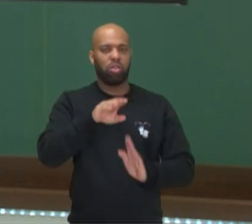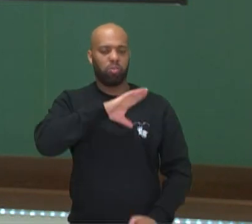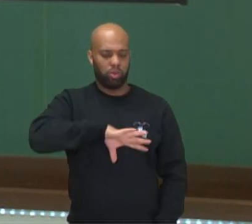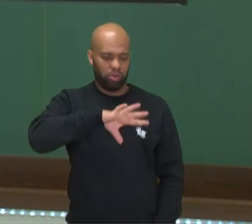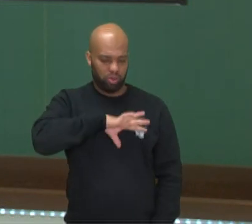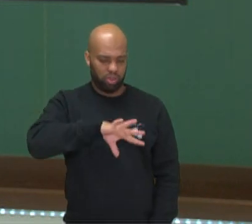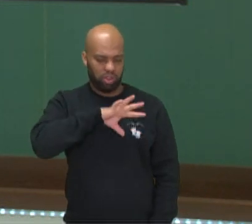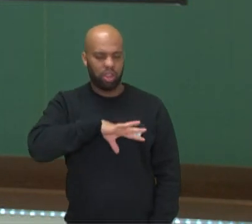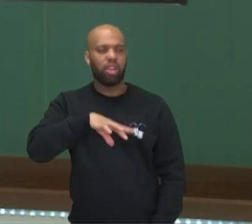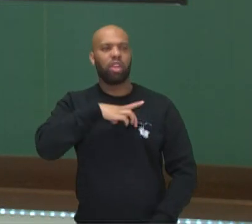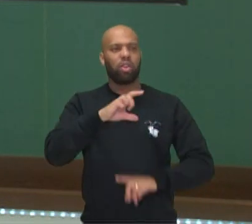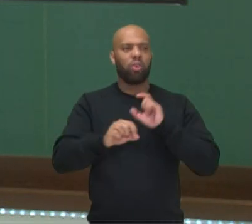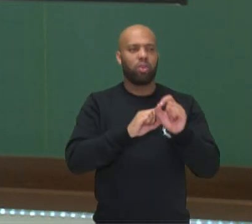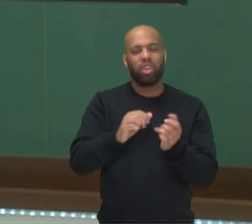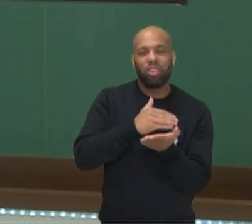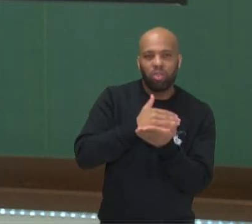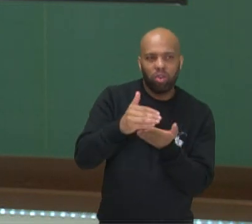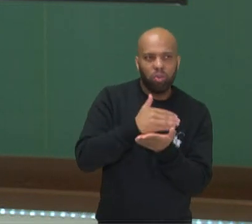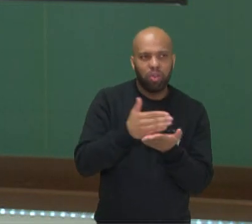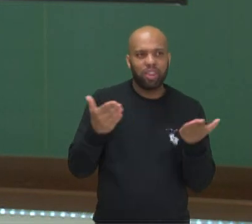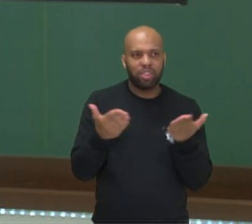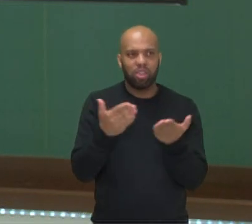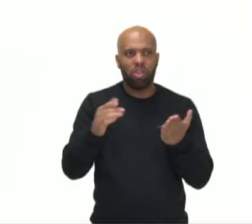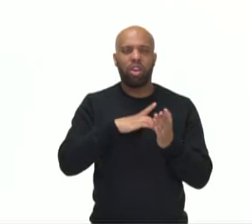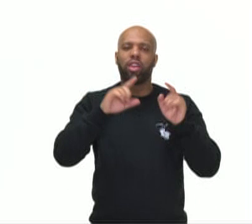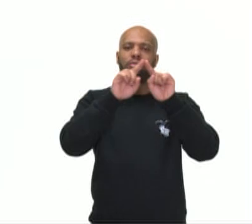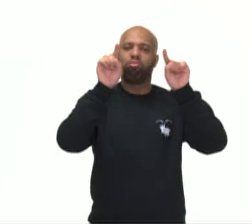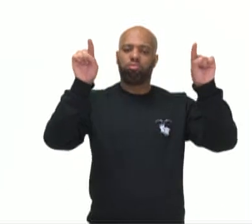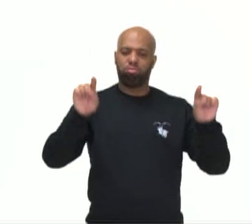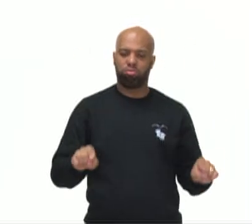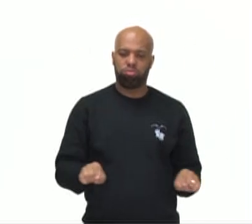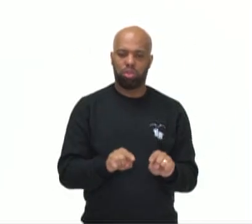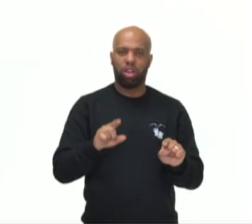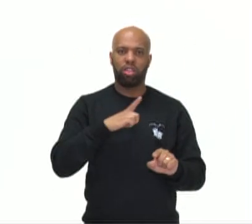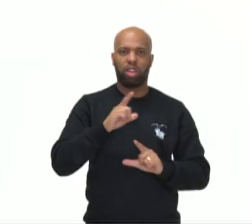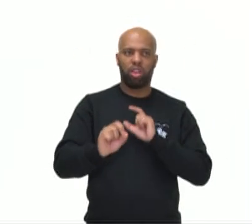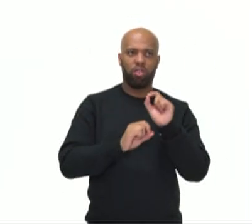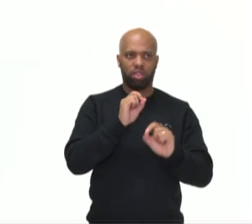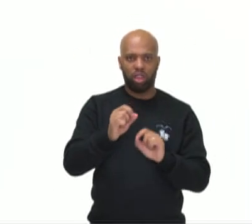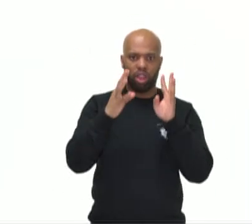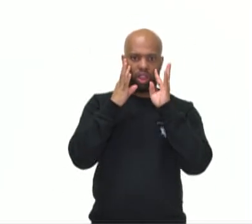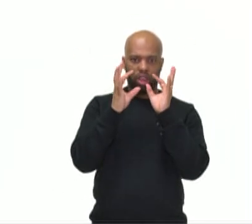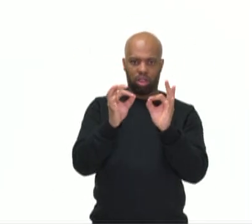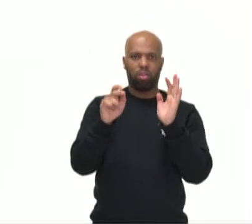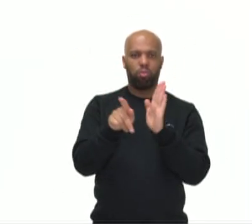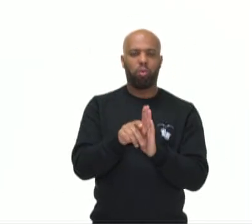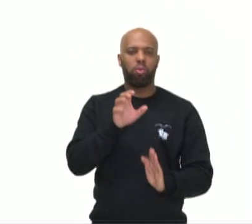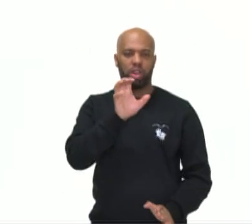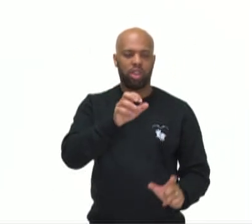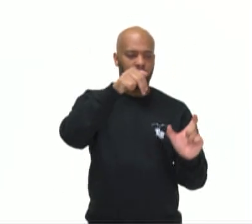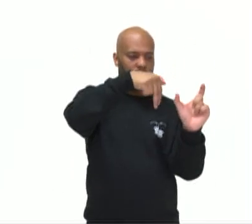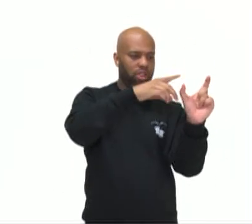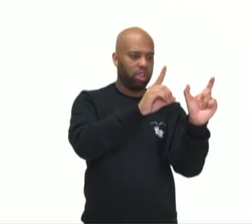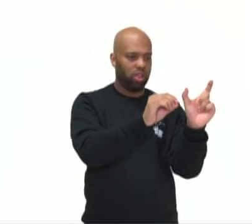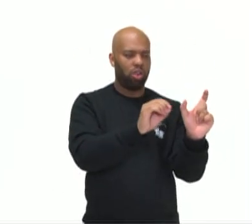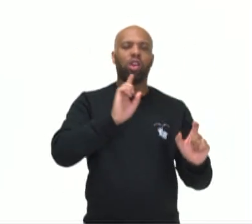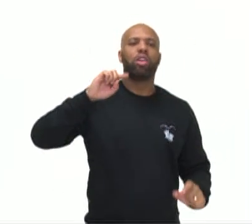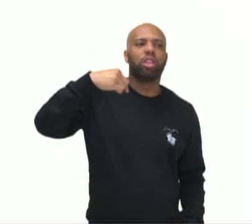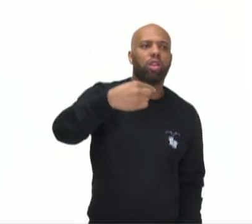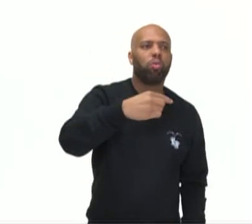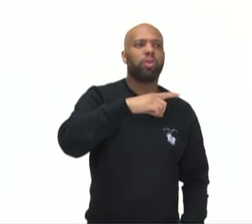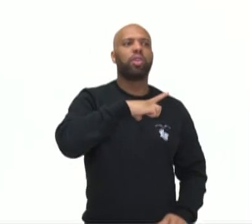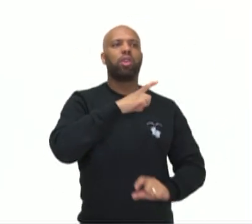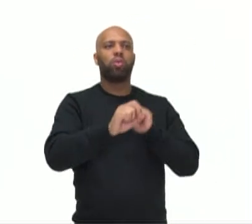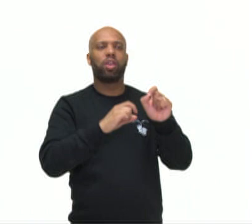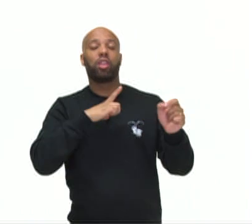Então, nós temos aqui que começa essa charge chamando a atenção para esse gerundismo, né? E na sequência